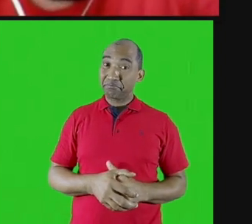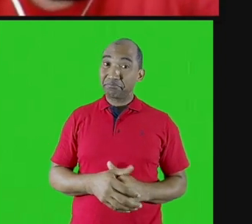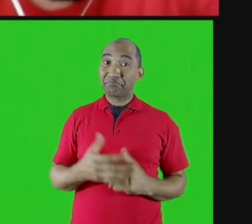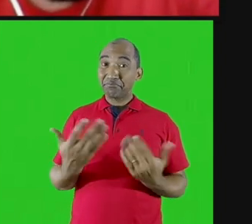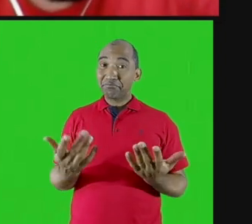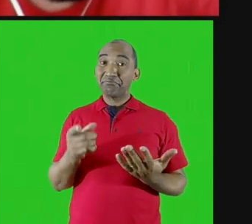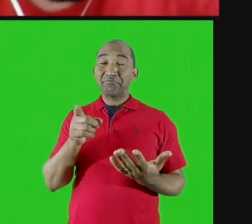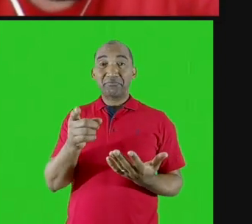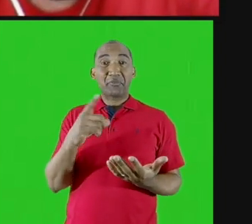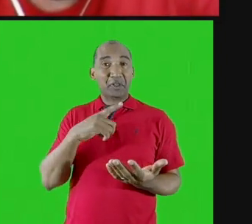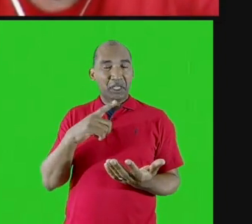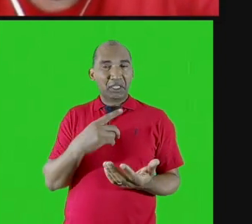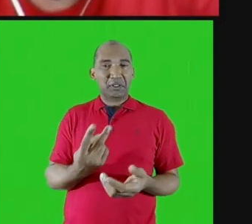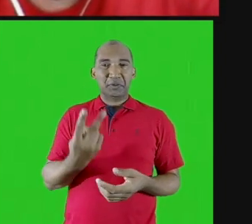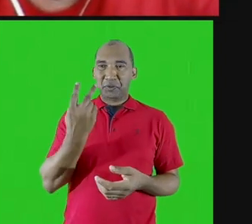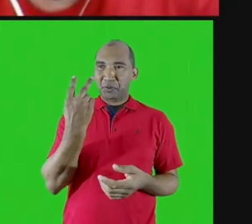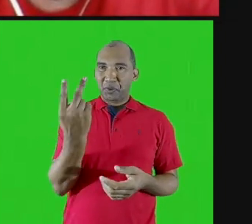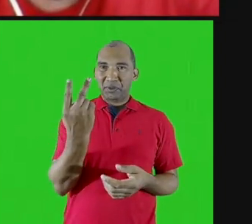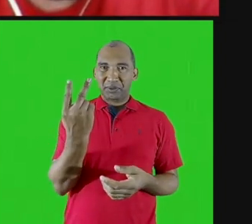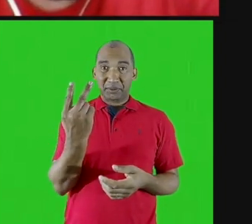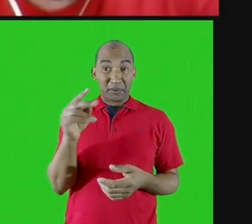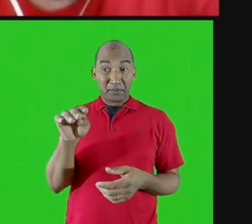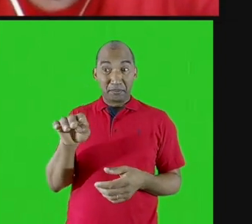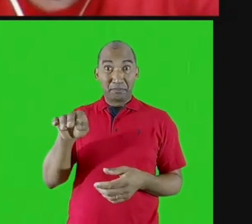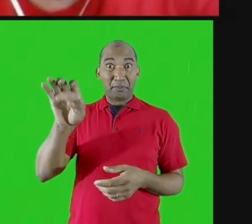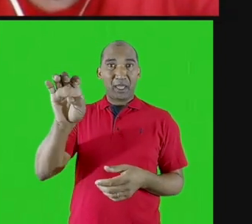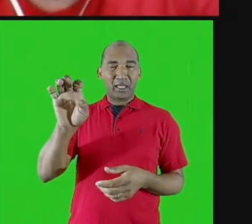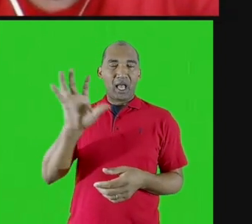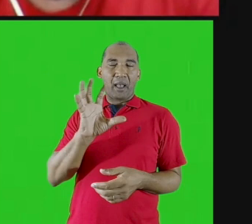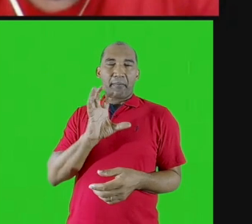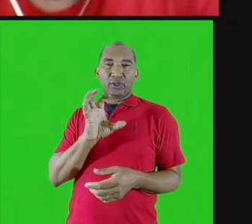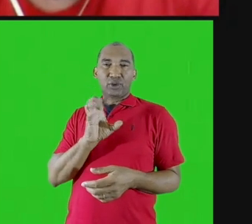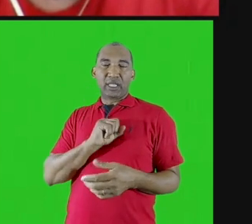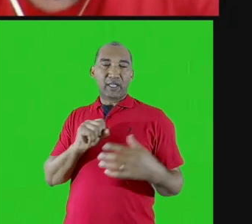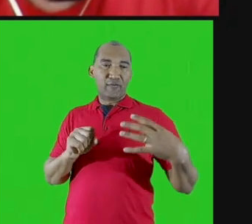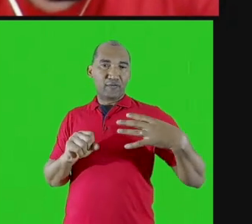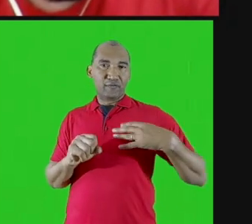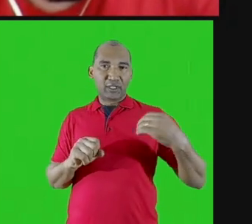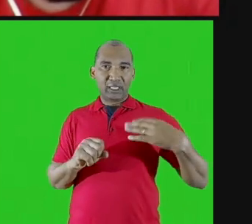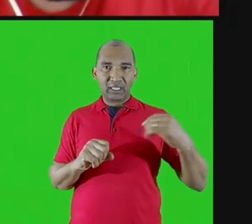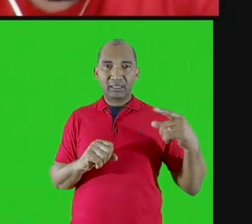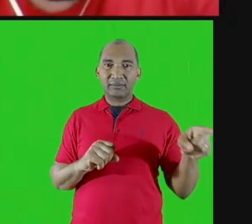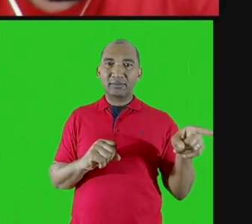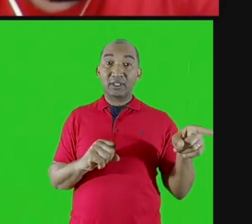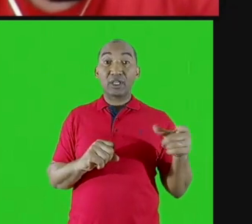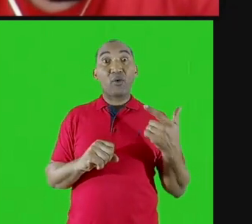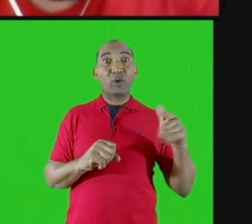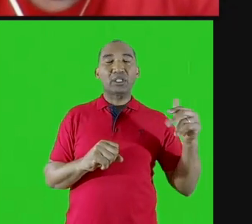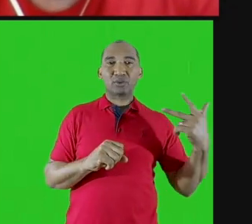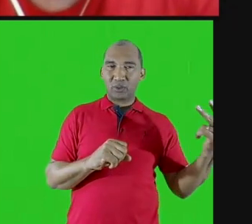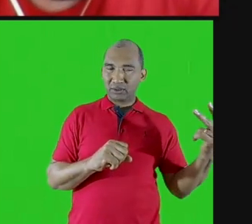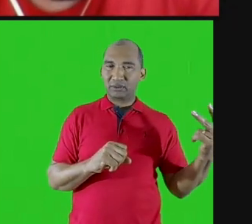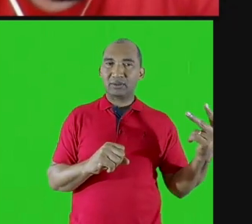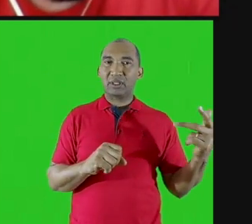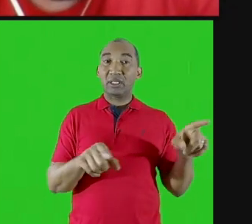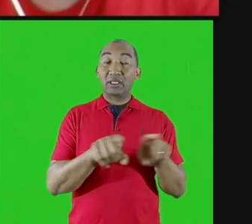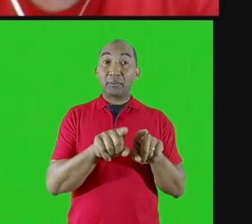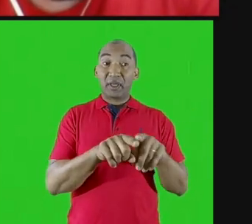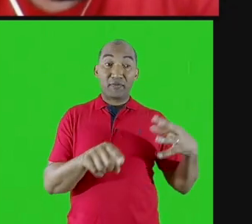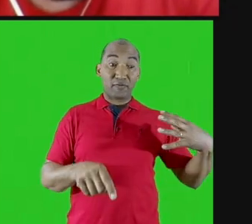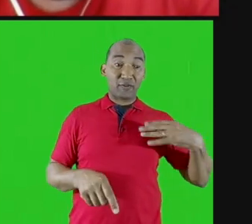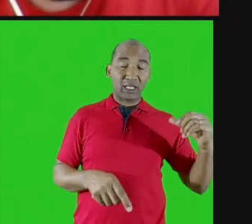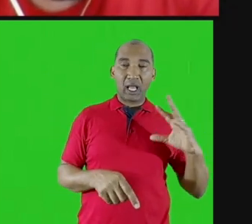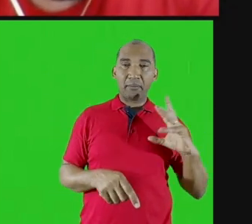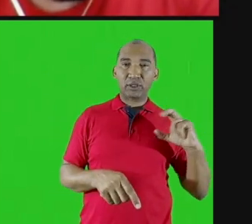Uau, aí a gente tem dois ícones, né? Uma mãe apaixonada por uma filha e por tantas outras coisas, e uma